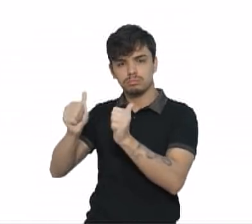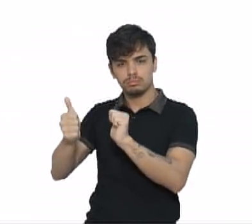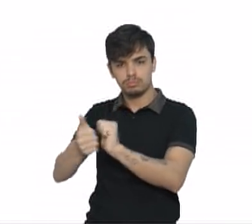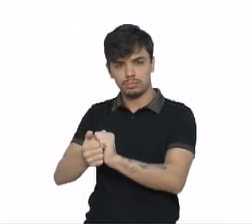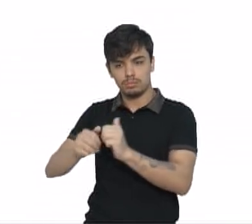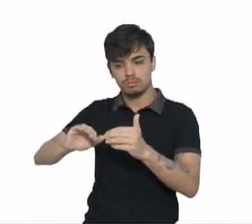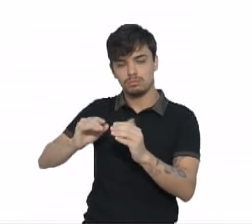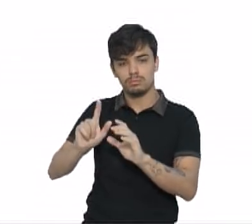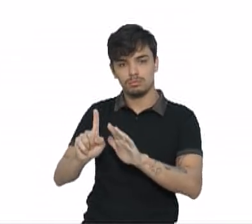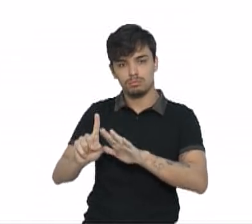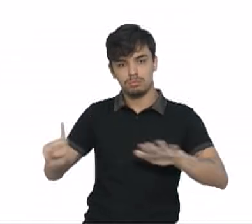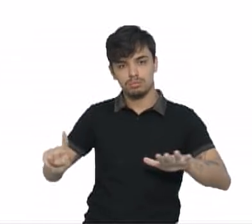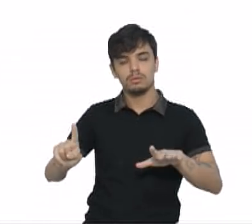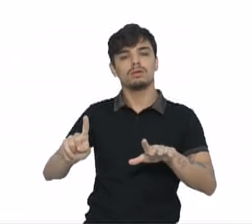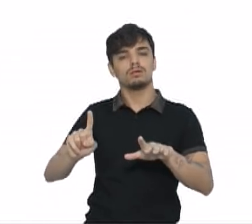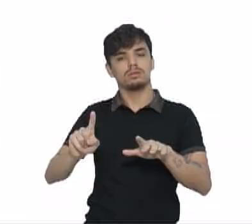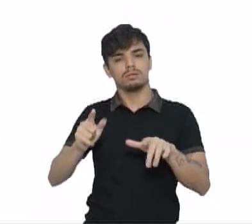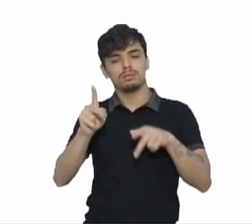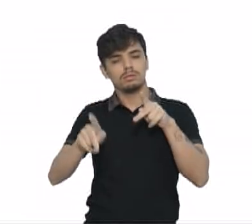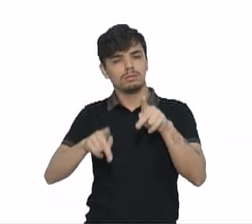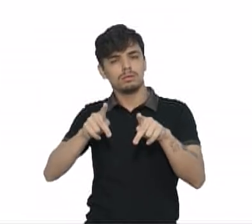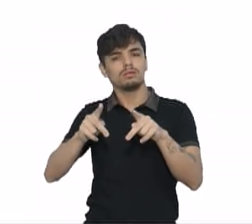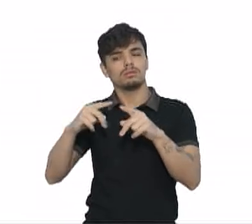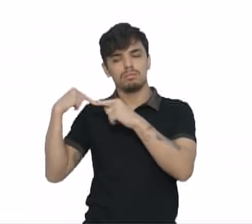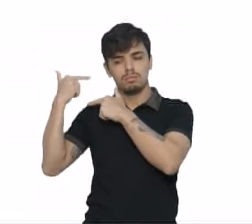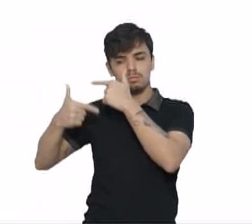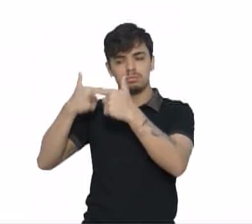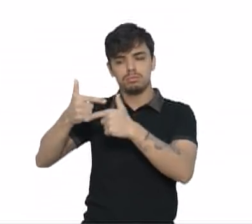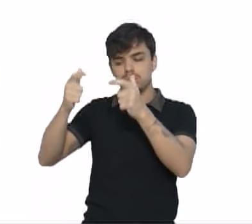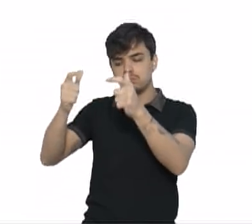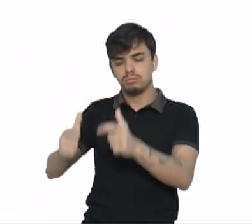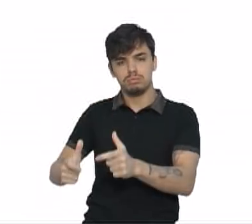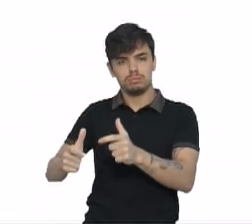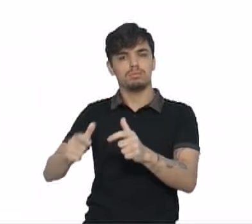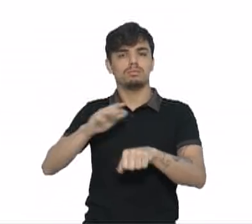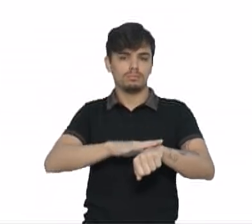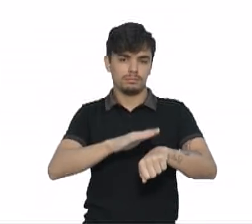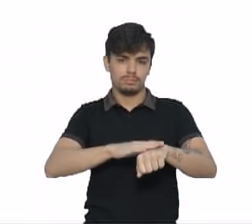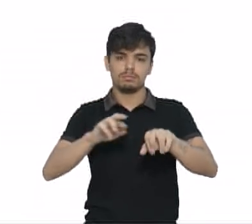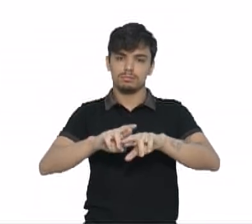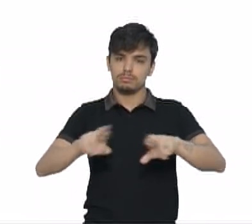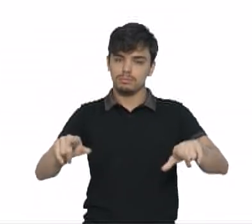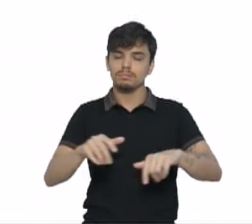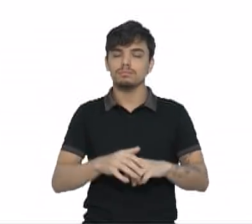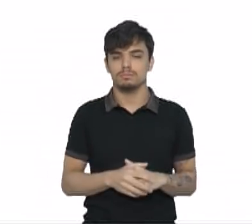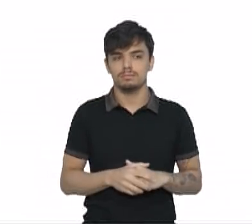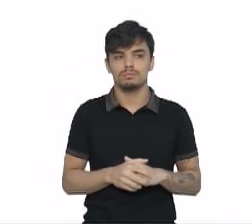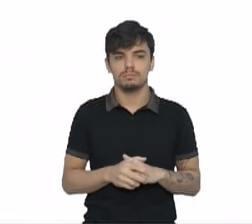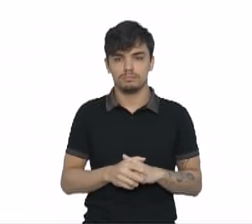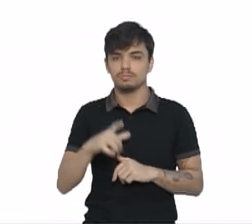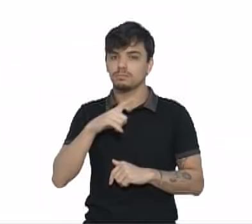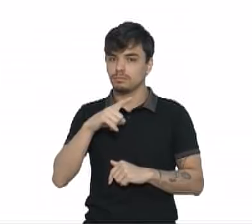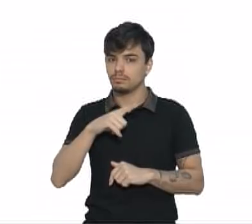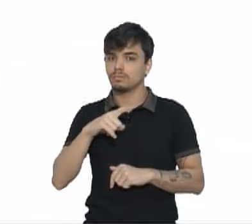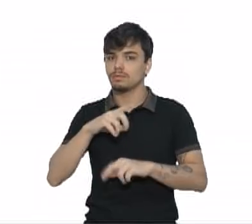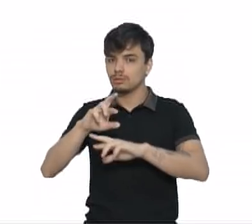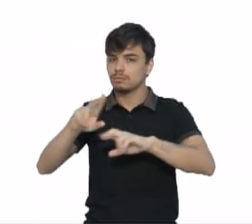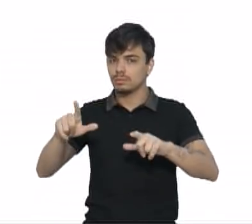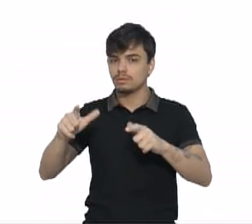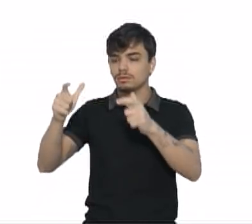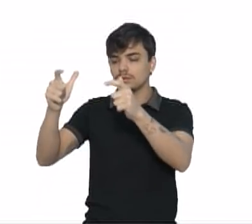exclusão entre as populações nos diferentes tempos e espaços. Como a gente está falando do período medieval, né? Então a gente tem diferenças de tempo